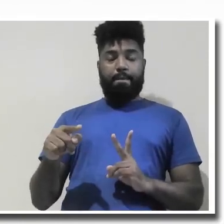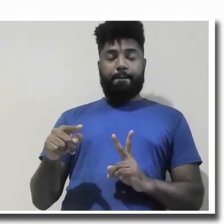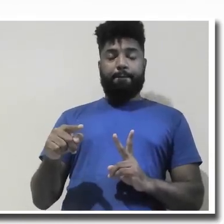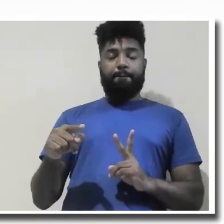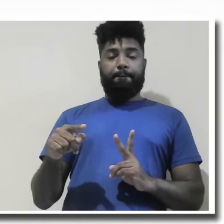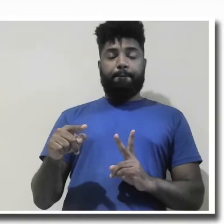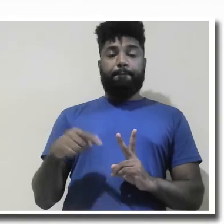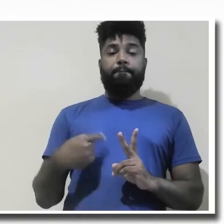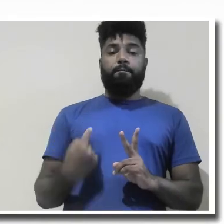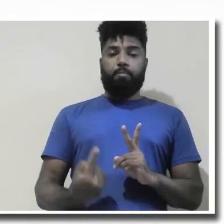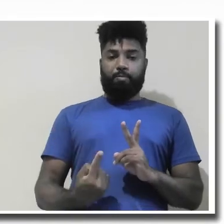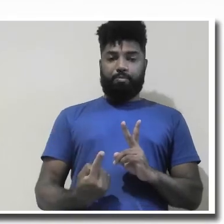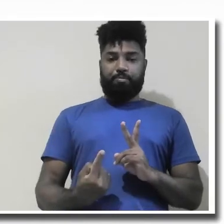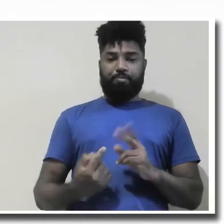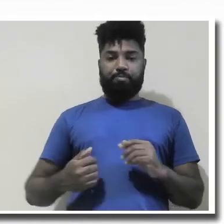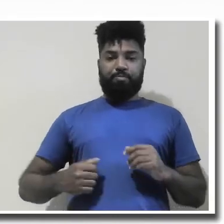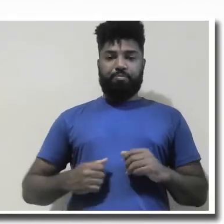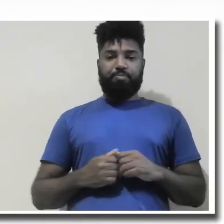de 1.